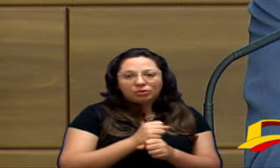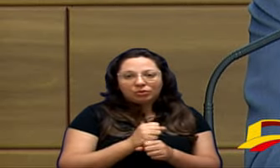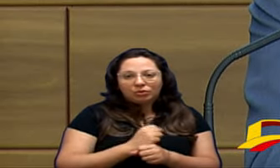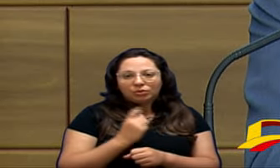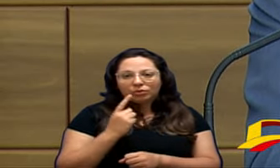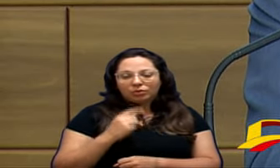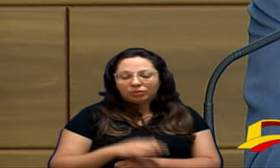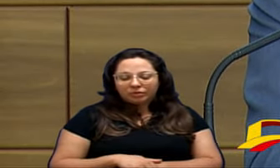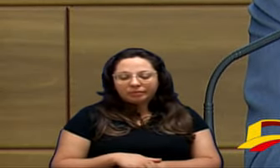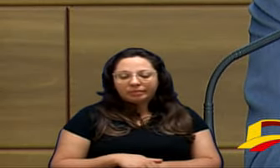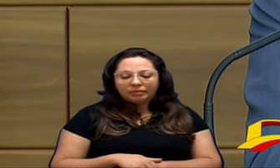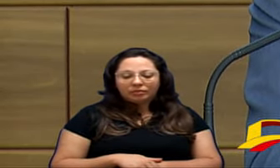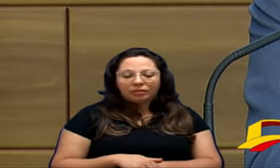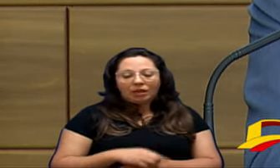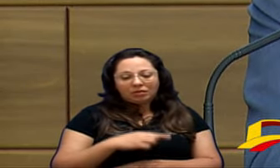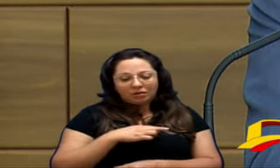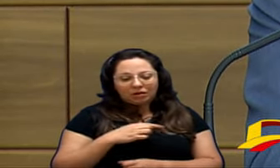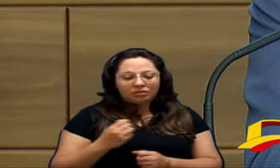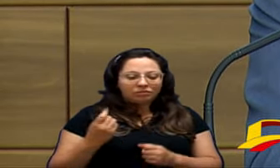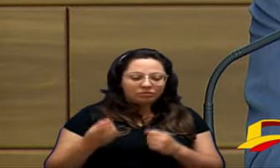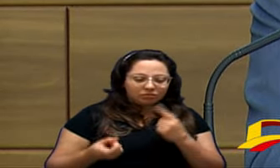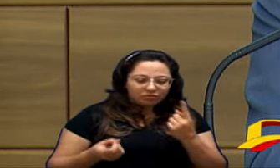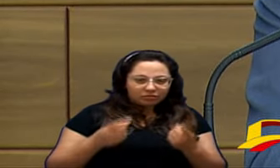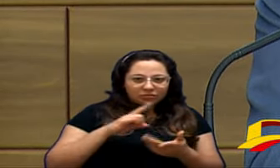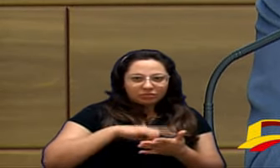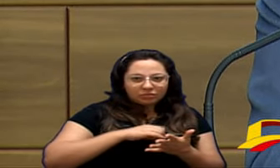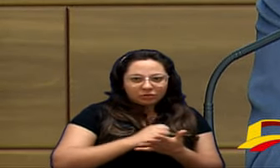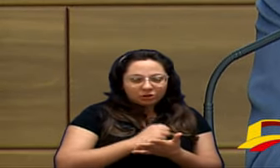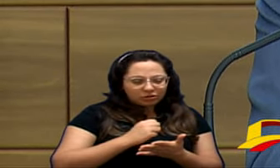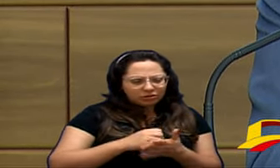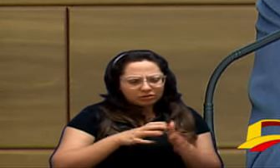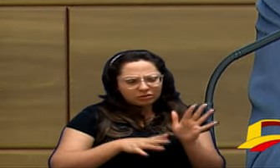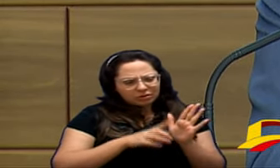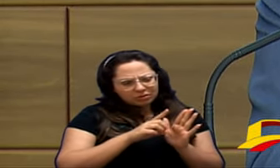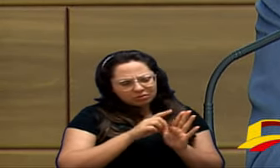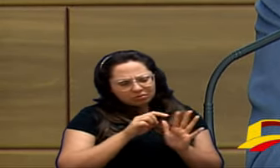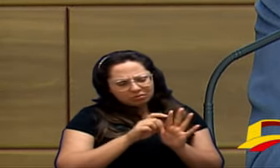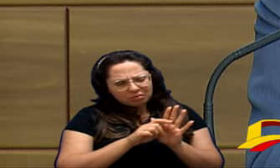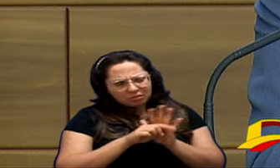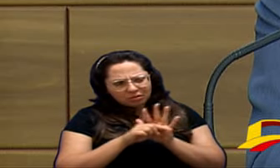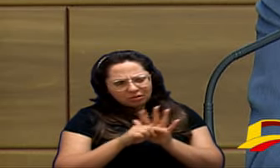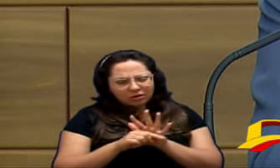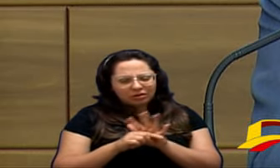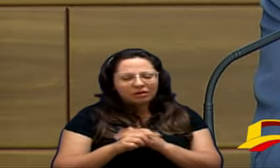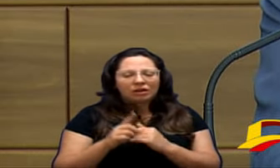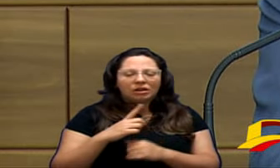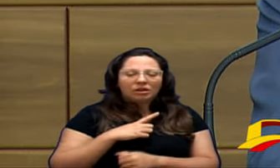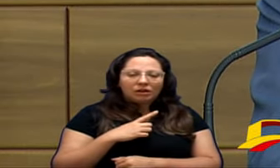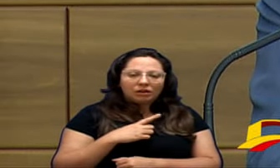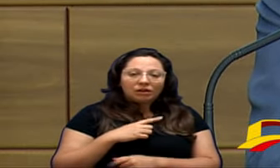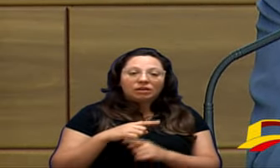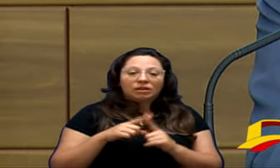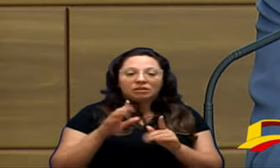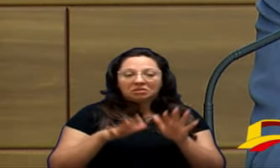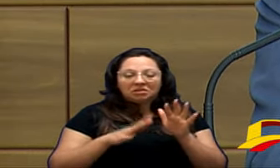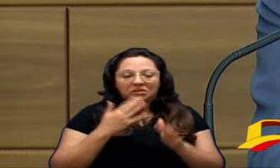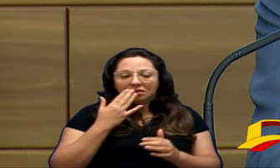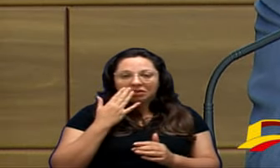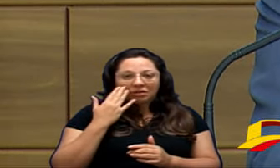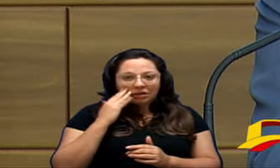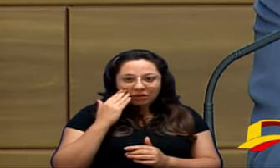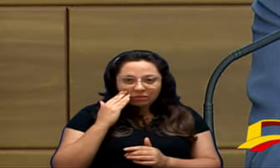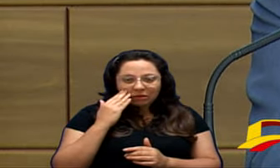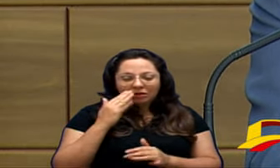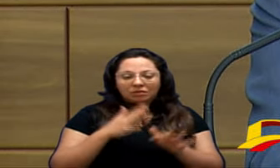eventualmente Você pode ter algum contrato que que tenha questionamentos é claro que pode haver questionamentos questão de entendimento questão de